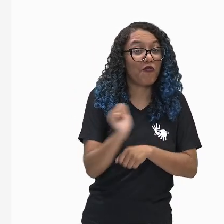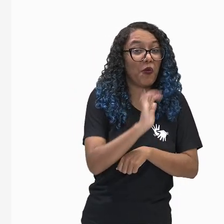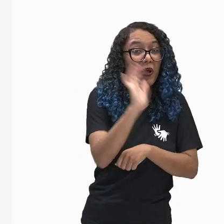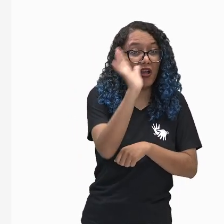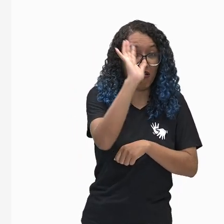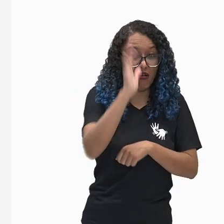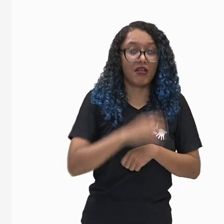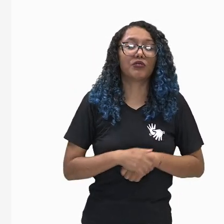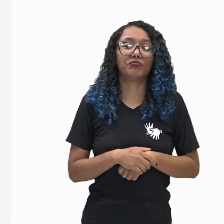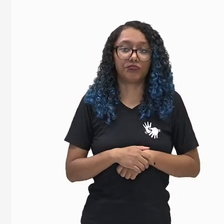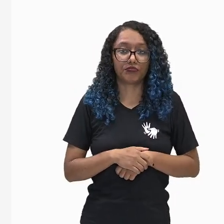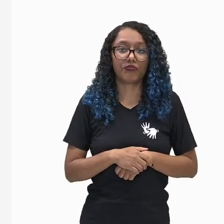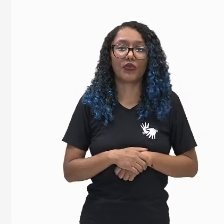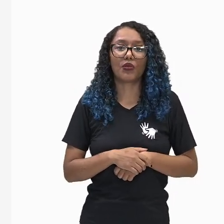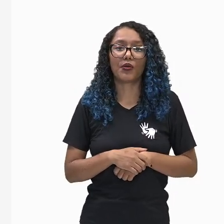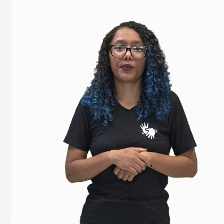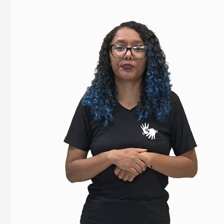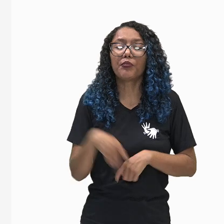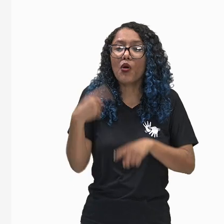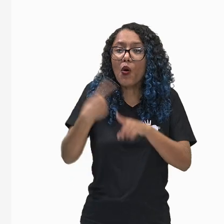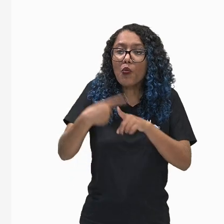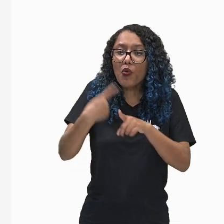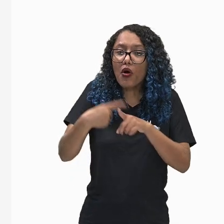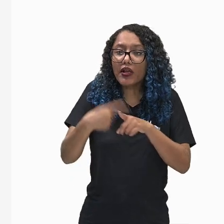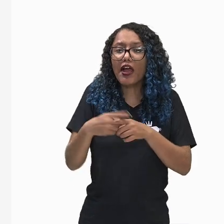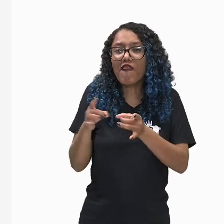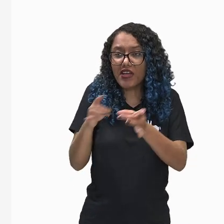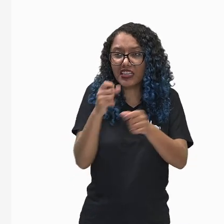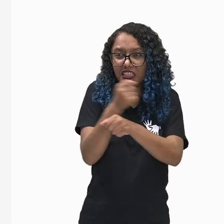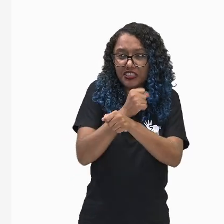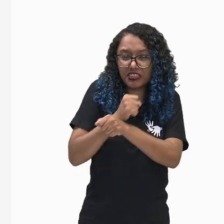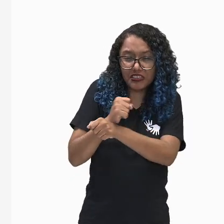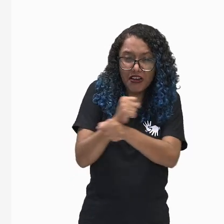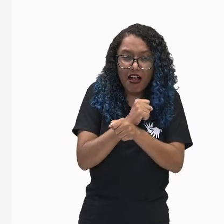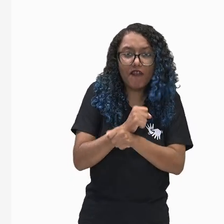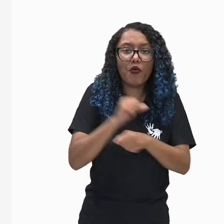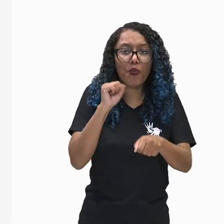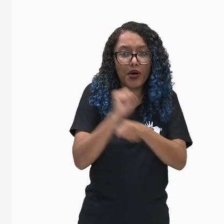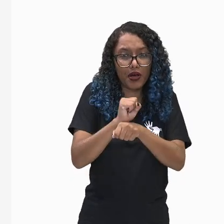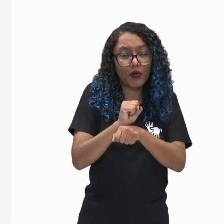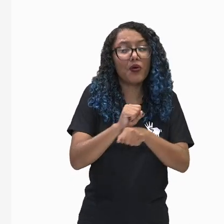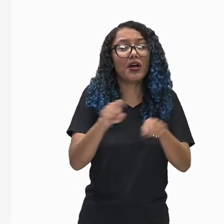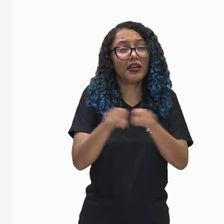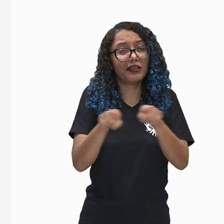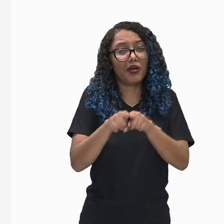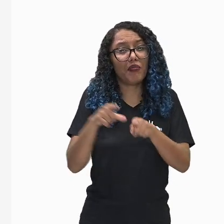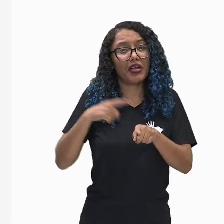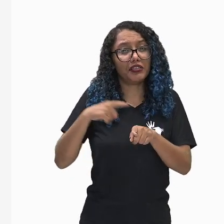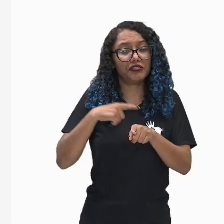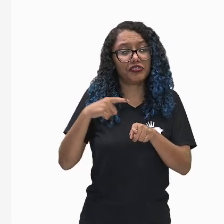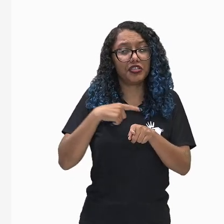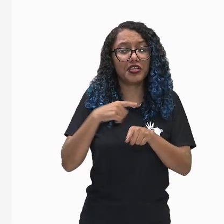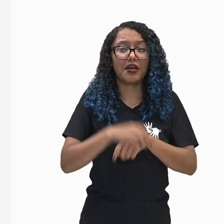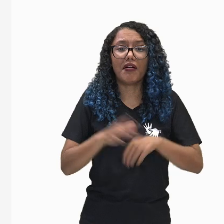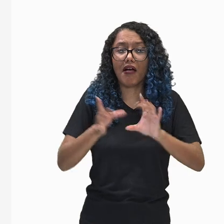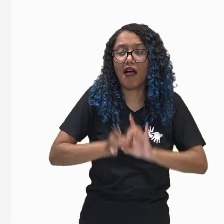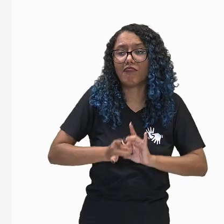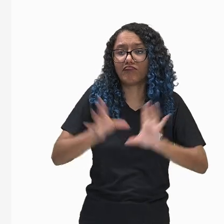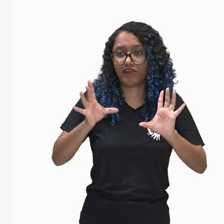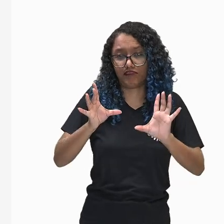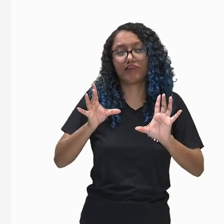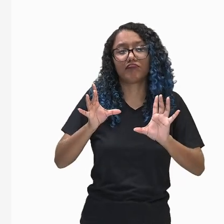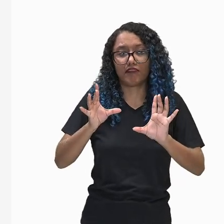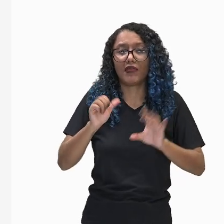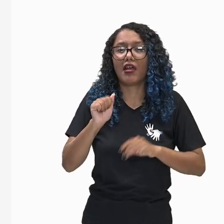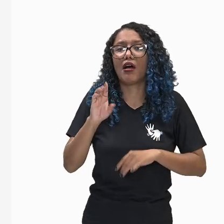pelo fim da procura e também o fim do tráfico e o movimento abolicionista, tá, gente? Então vamos